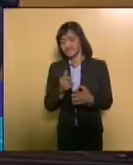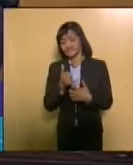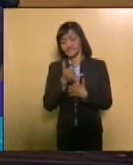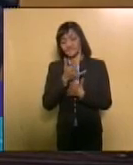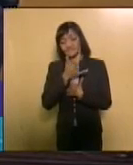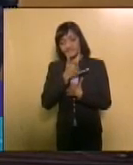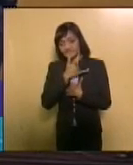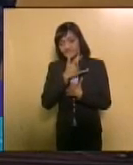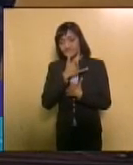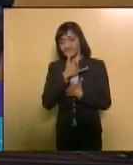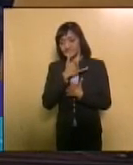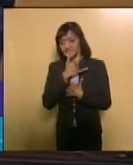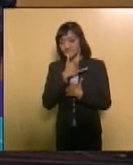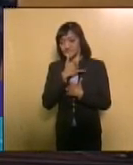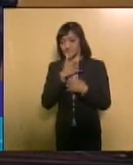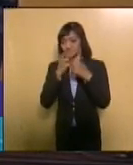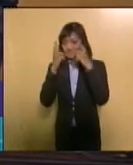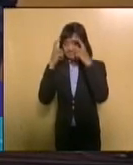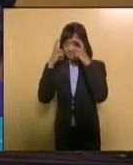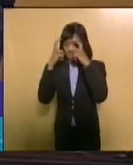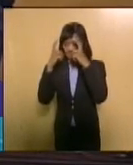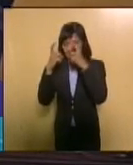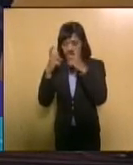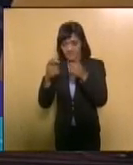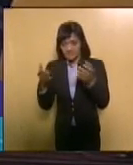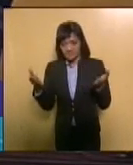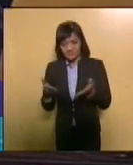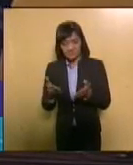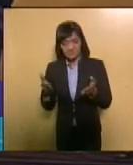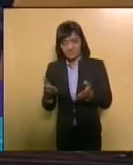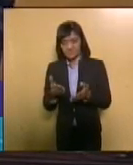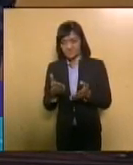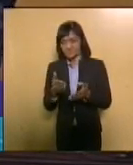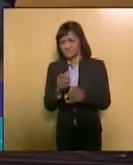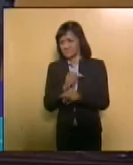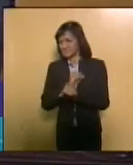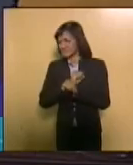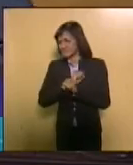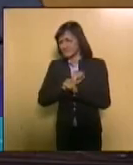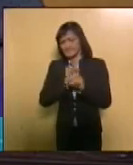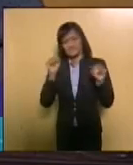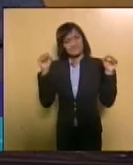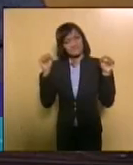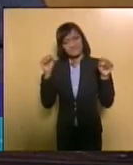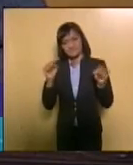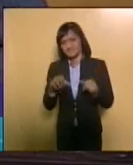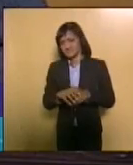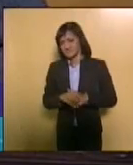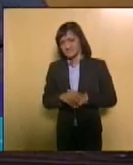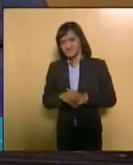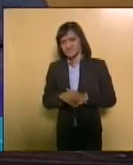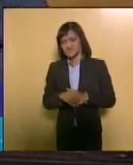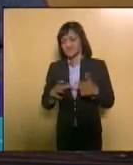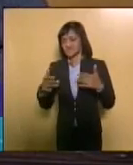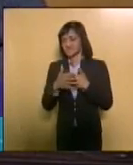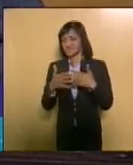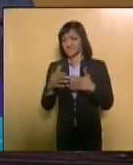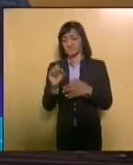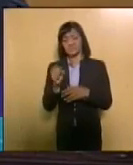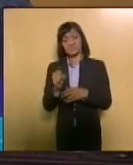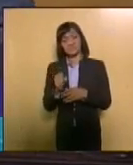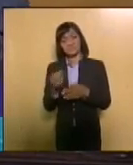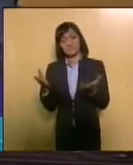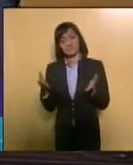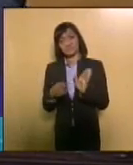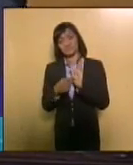um índice de violência insuportável Sergipe e tá aí